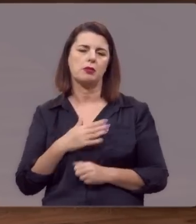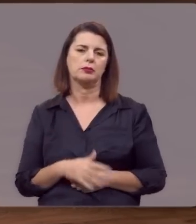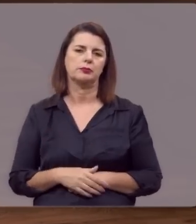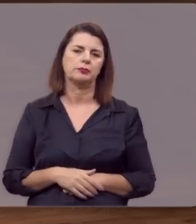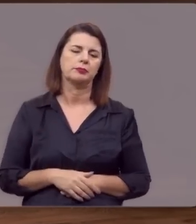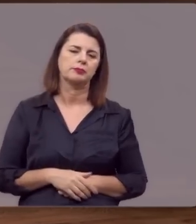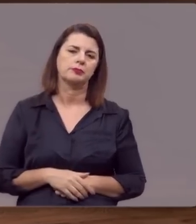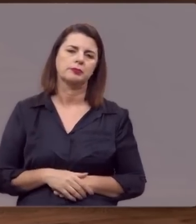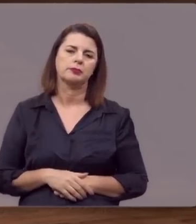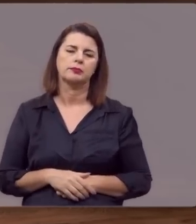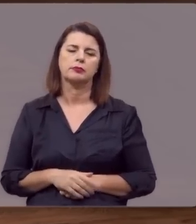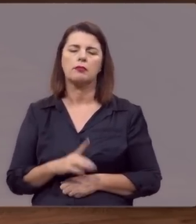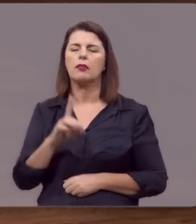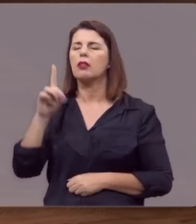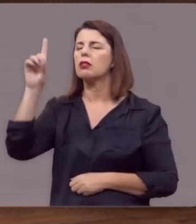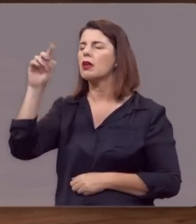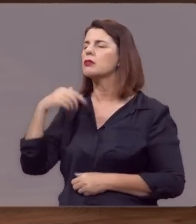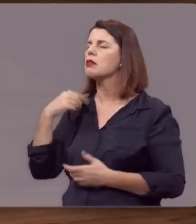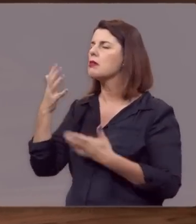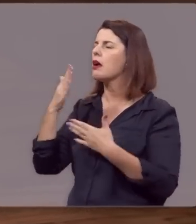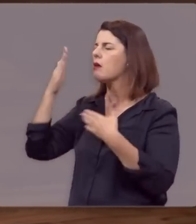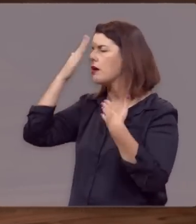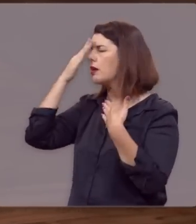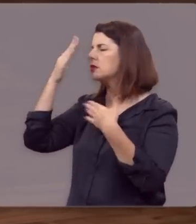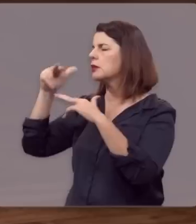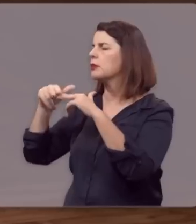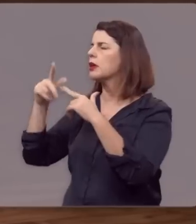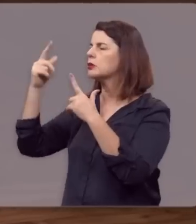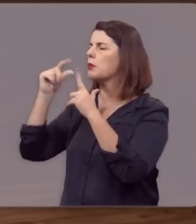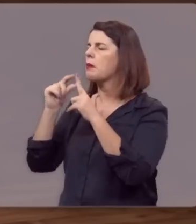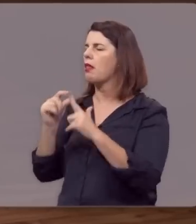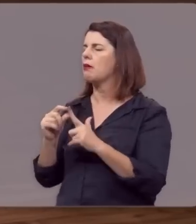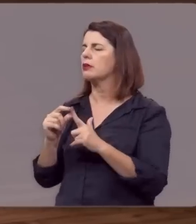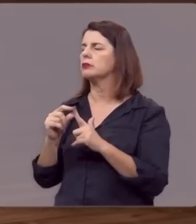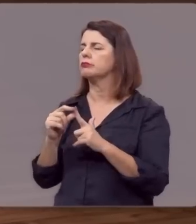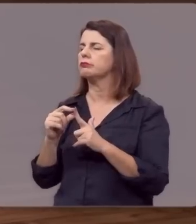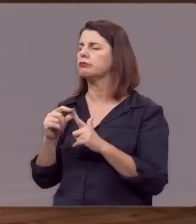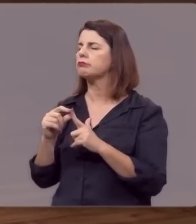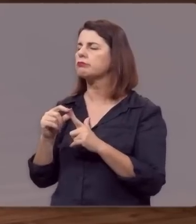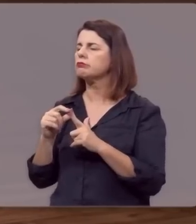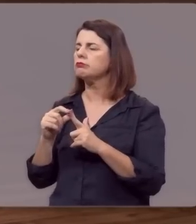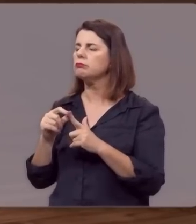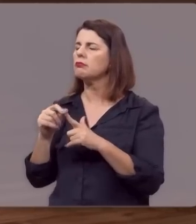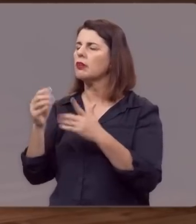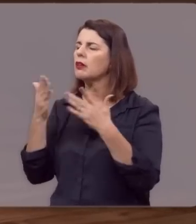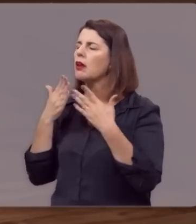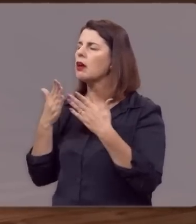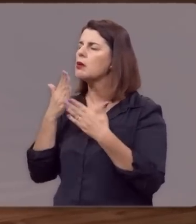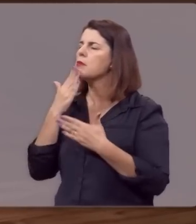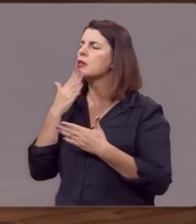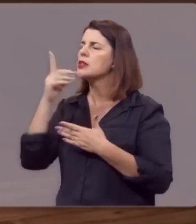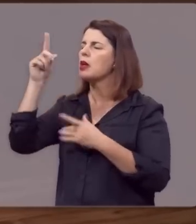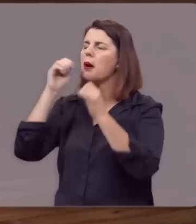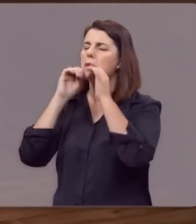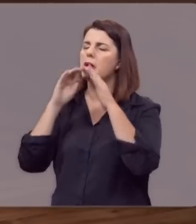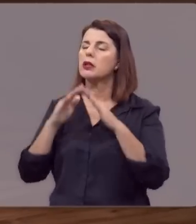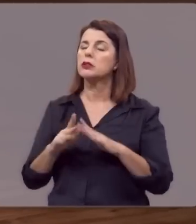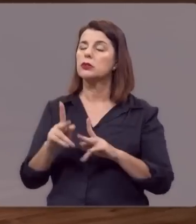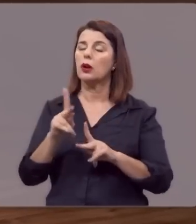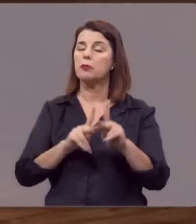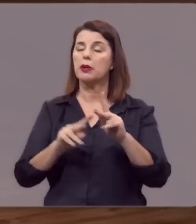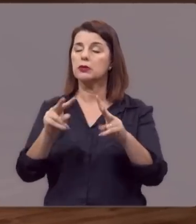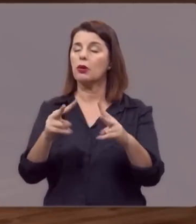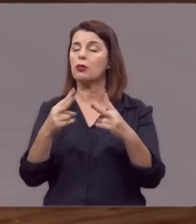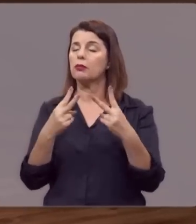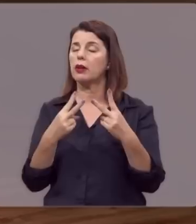momento. Ó Deus, eu quero te agradecer pela tua palavra. Eu quero te pedir que tu abençoes as pessoas que